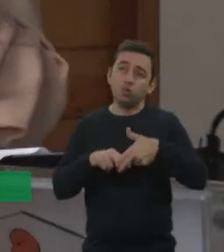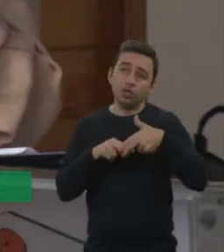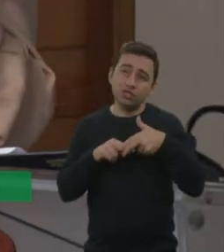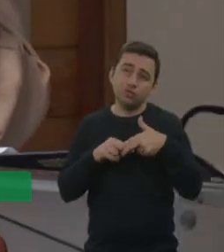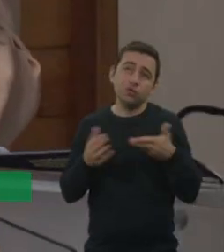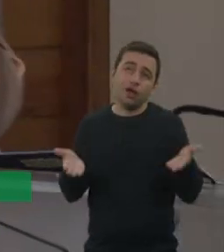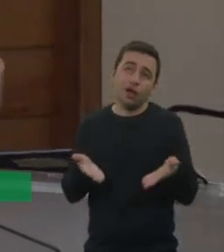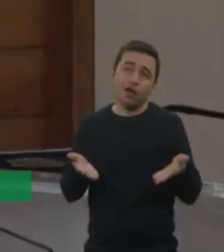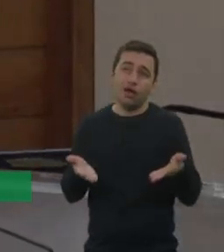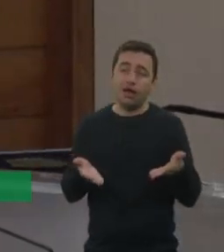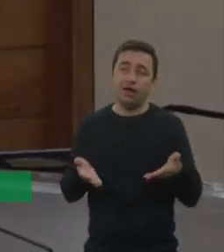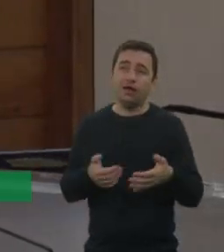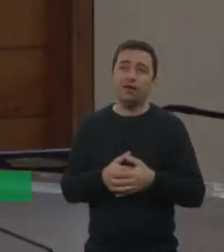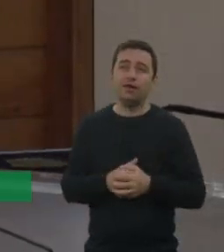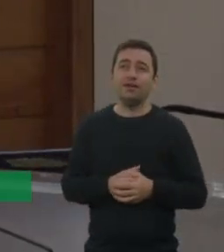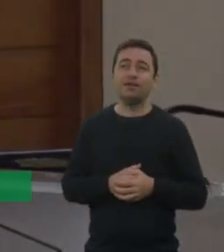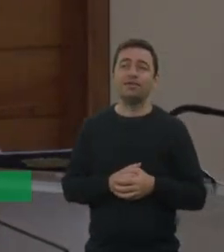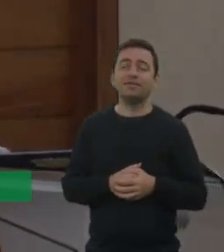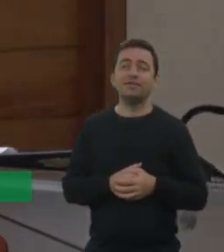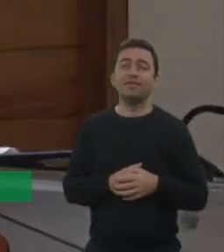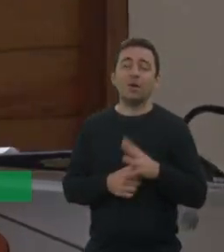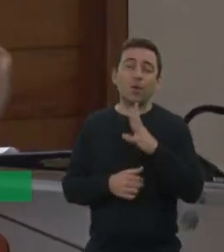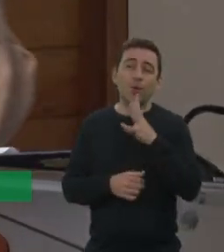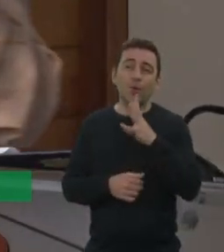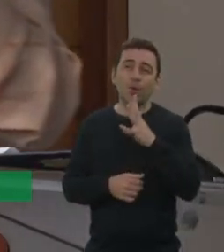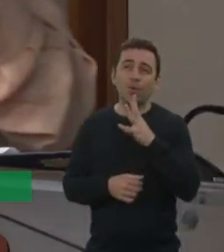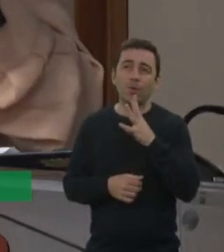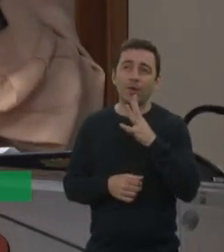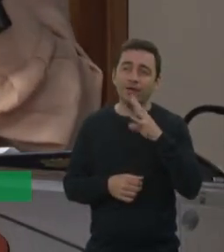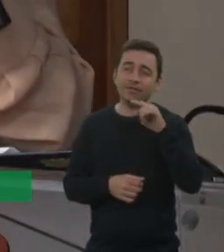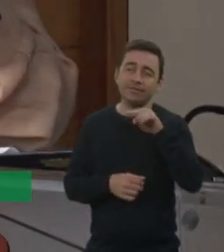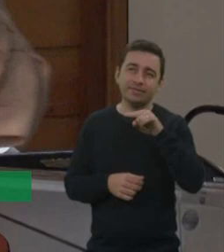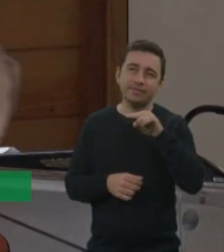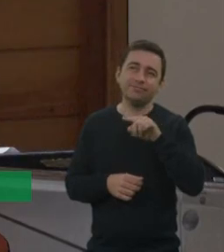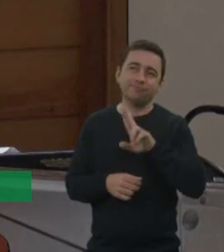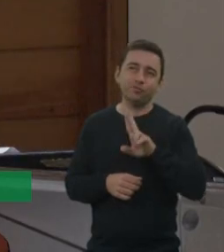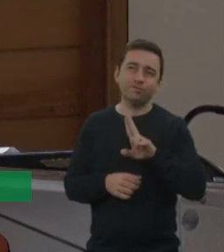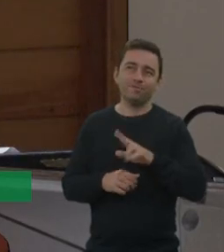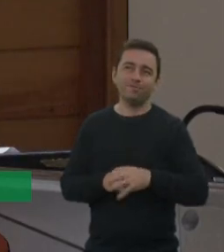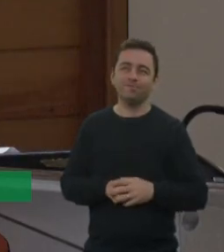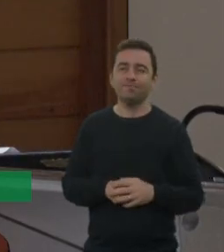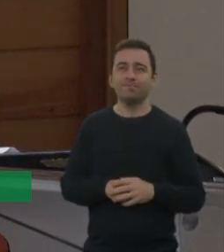recentemente, do ano passado para cá, a gente conhece dessa forma, tá?